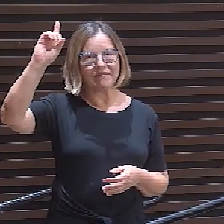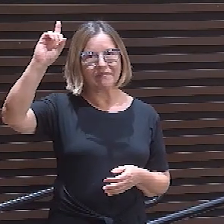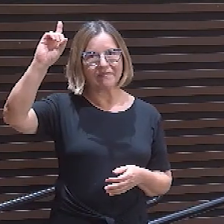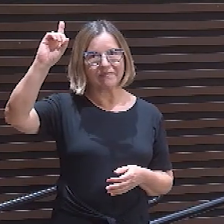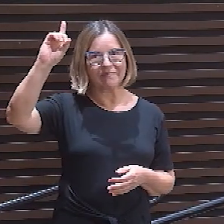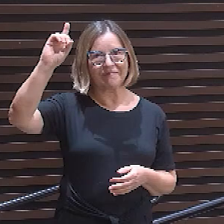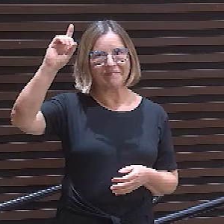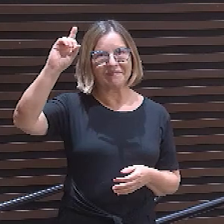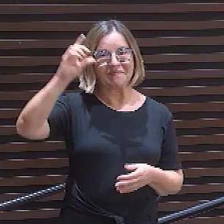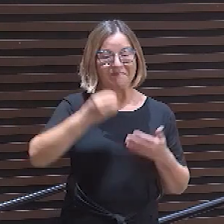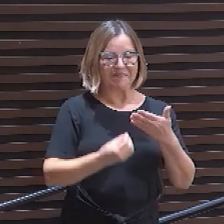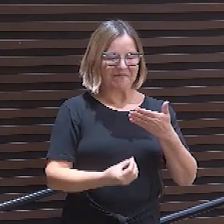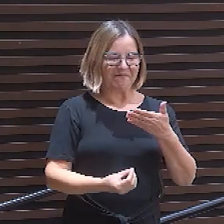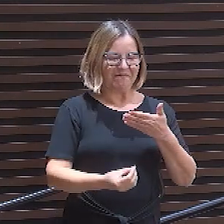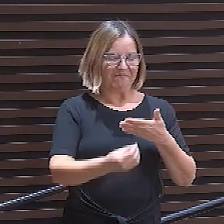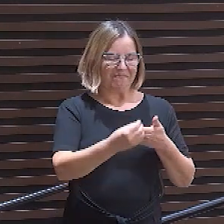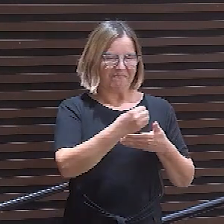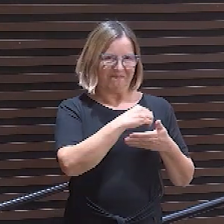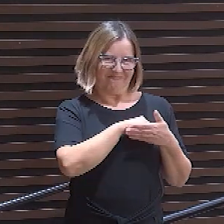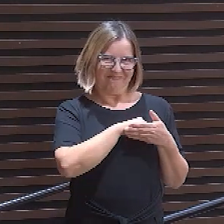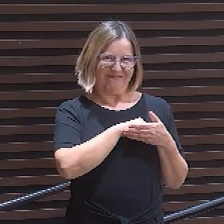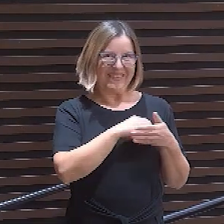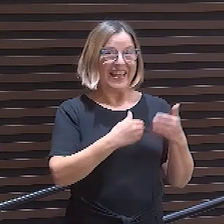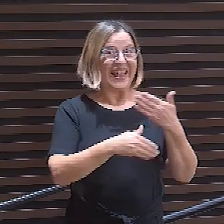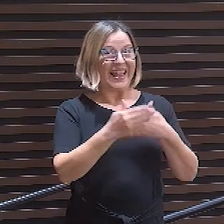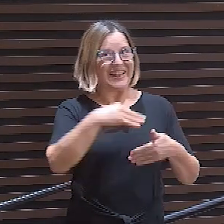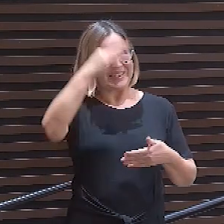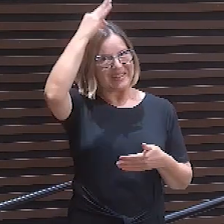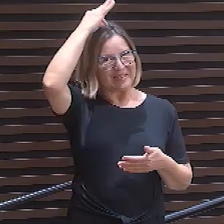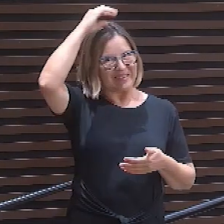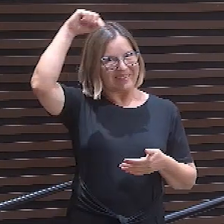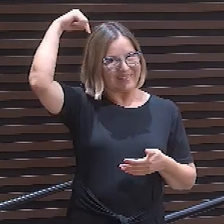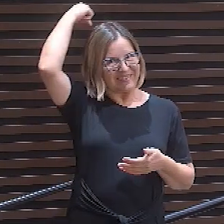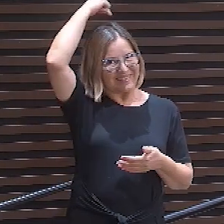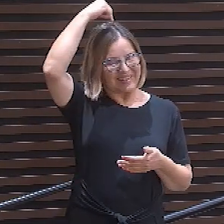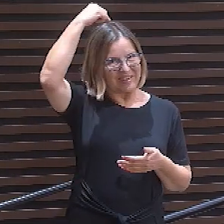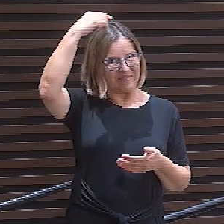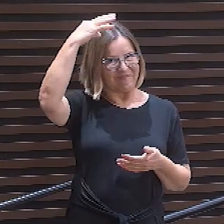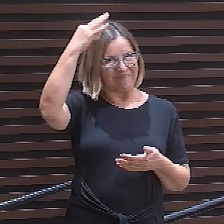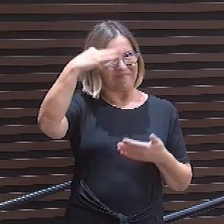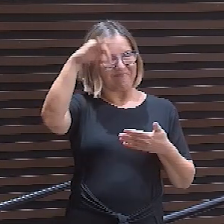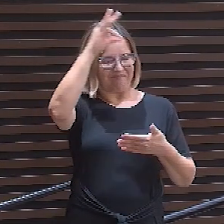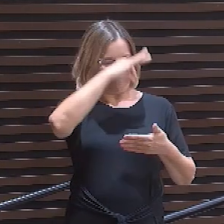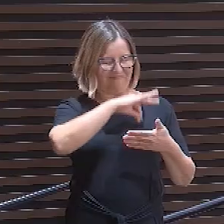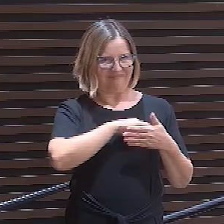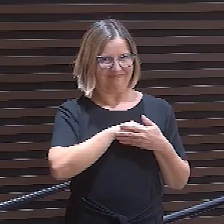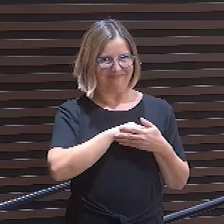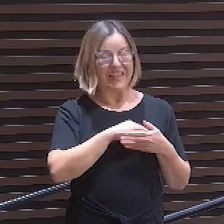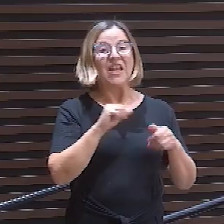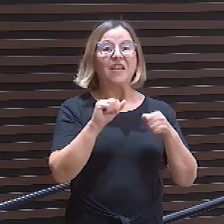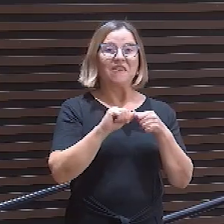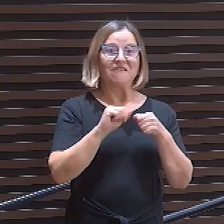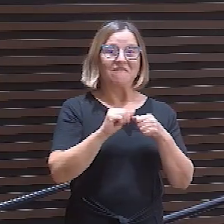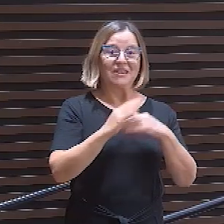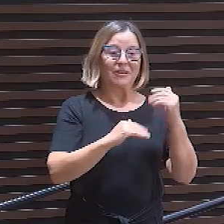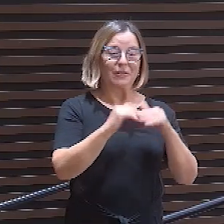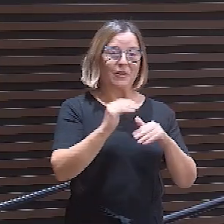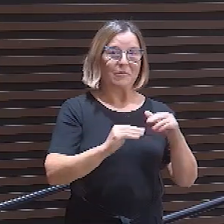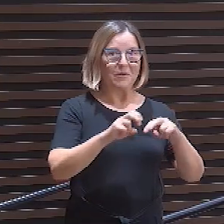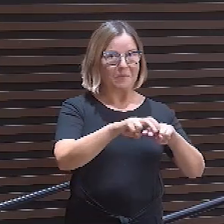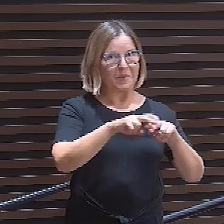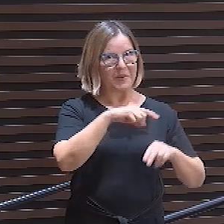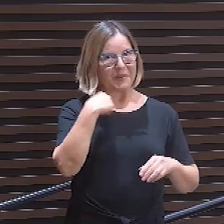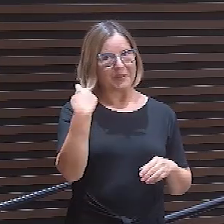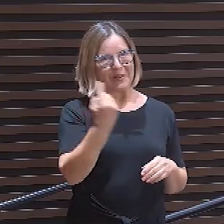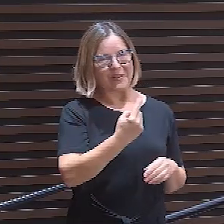que vive em nós por meio do Espírito Santo, que fez uma obra por nós,